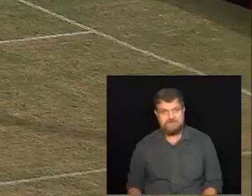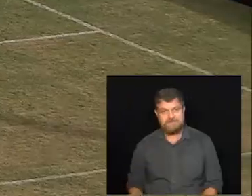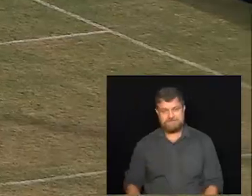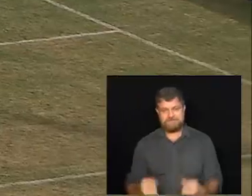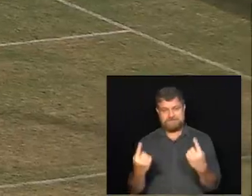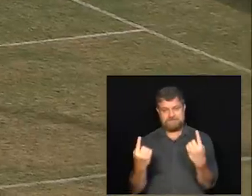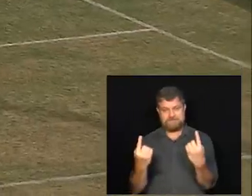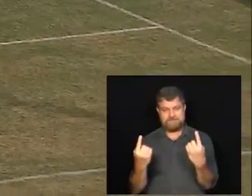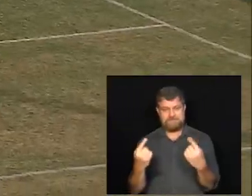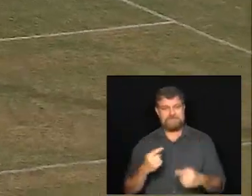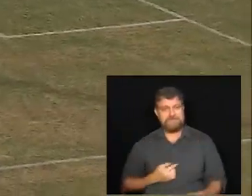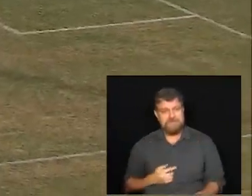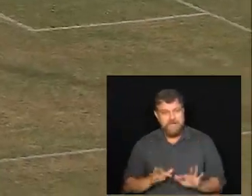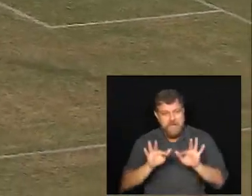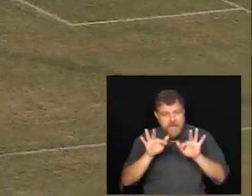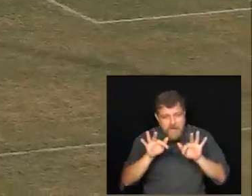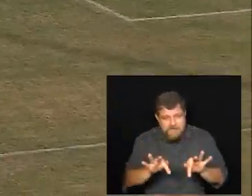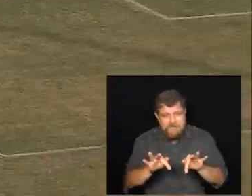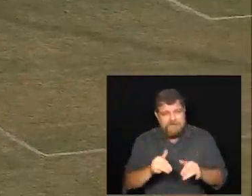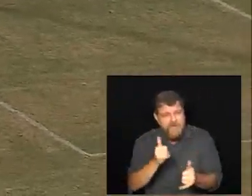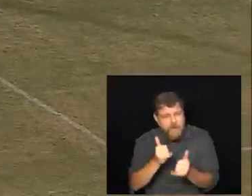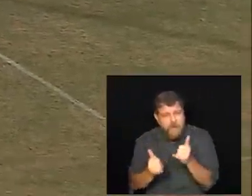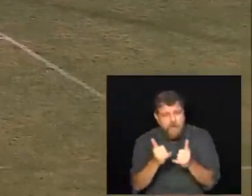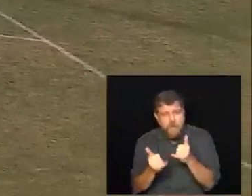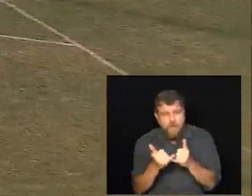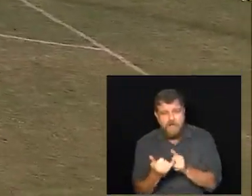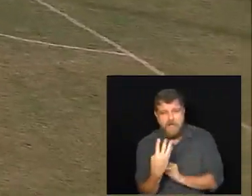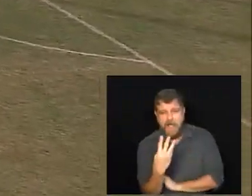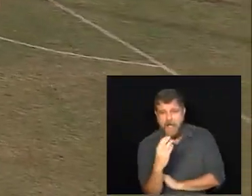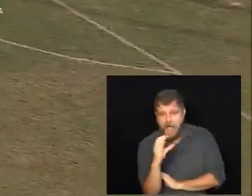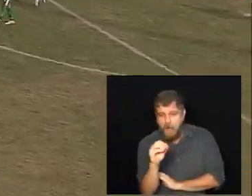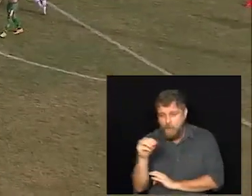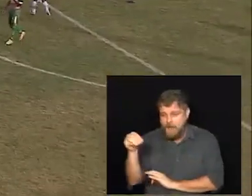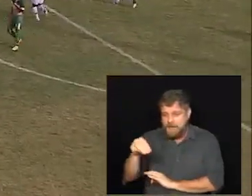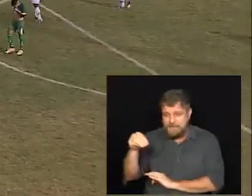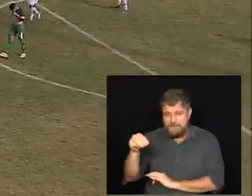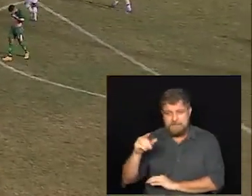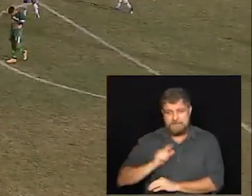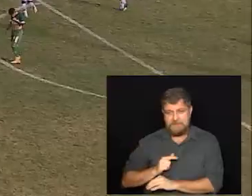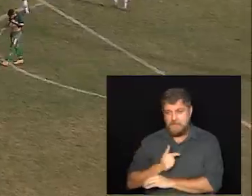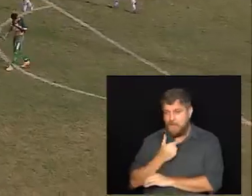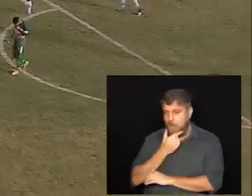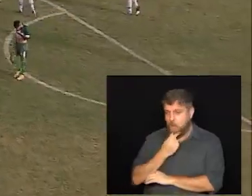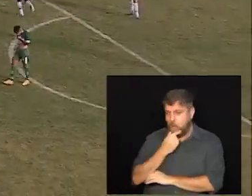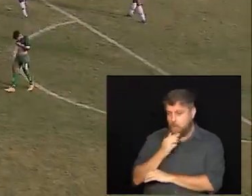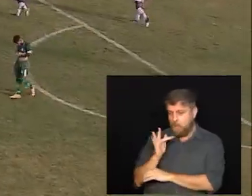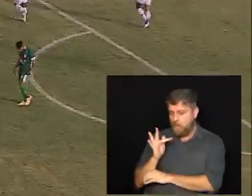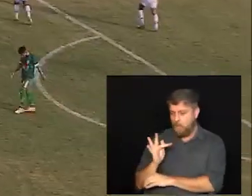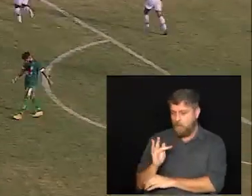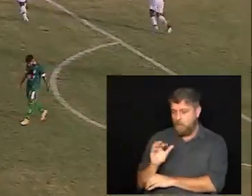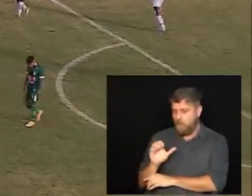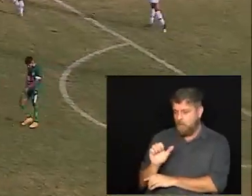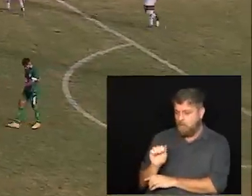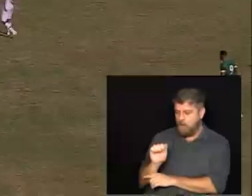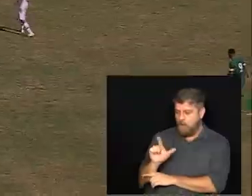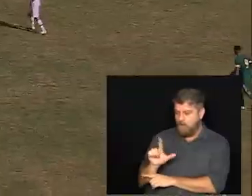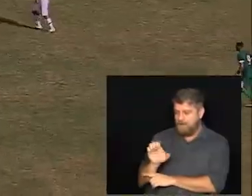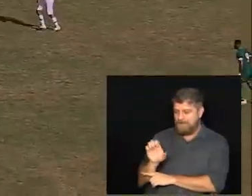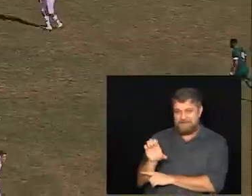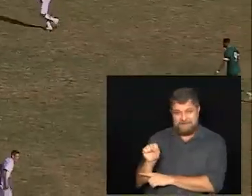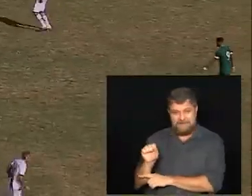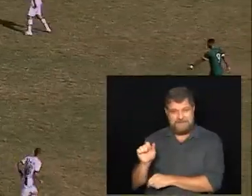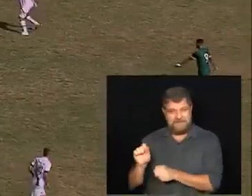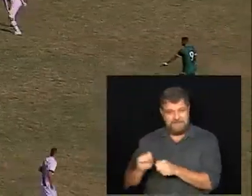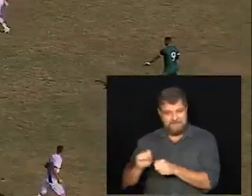no rebote, no finalzinho da partida, já quase aos 40 minutos, o Thales, estreante meio-campista, soltou a